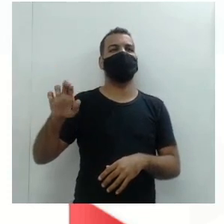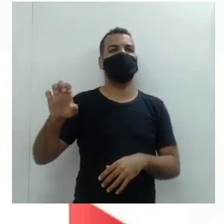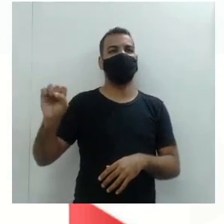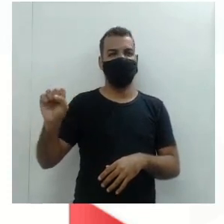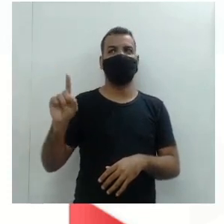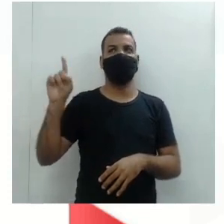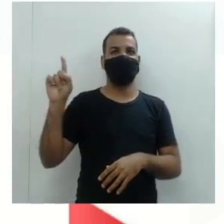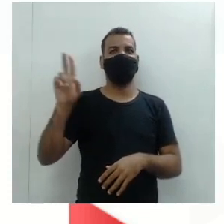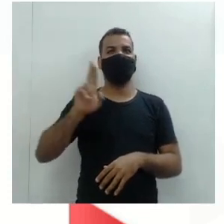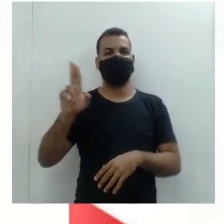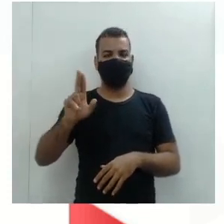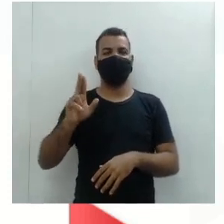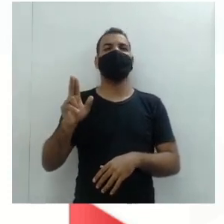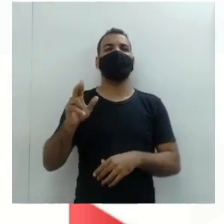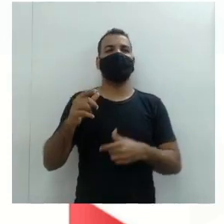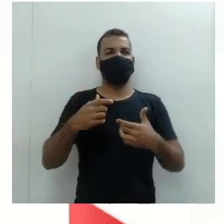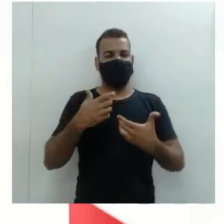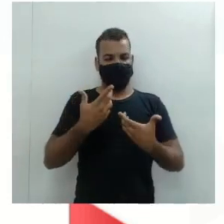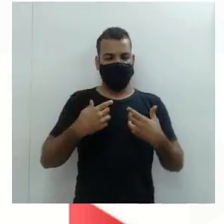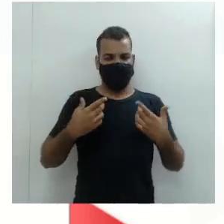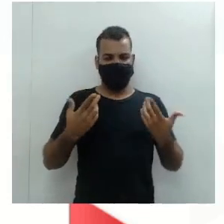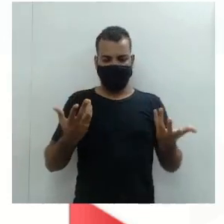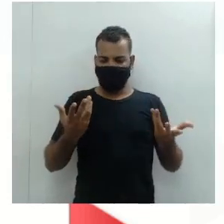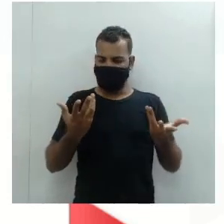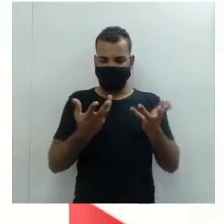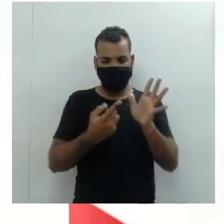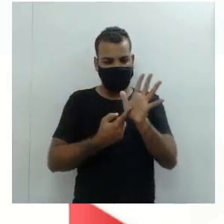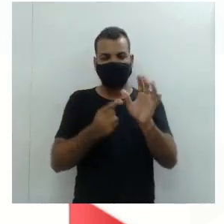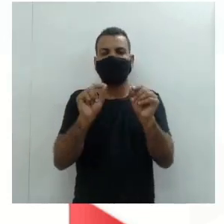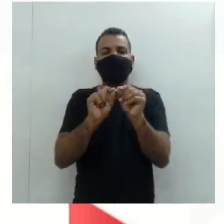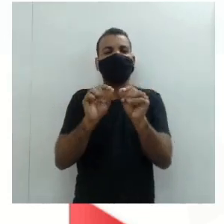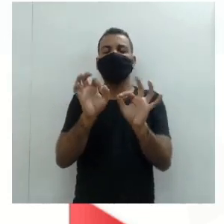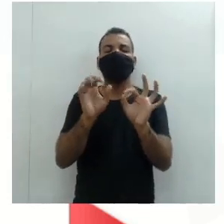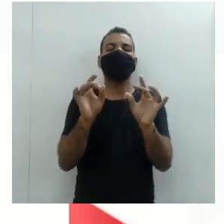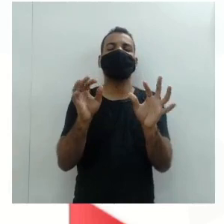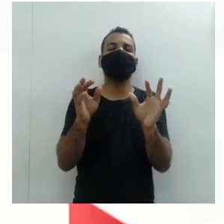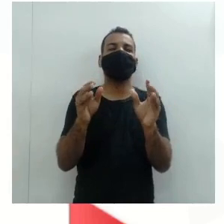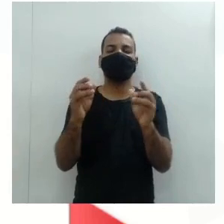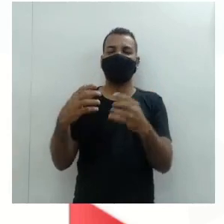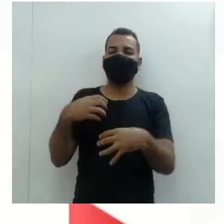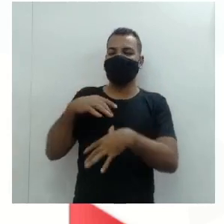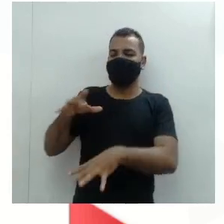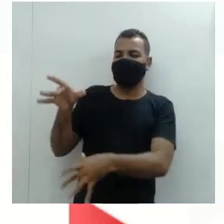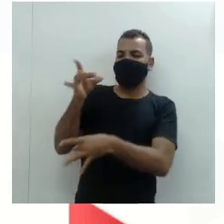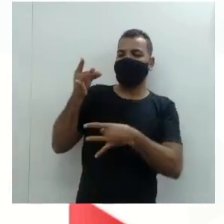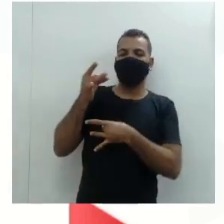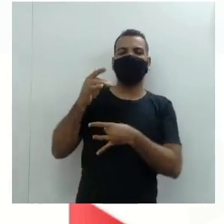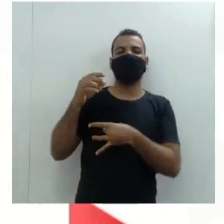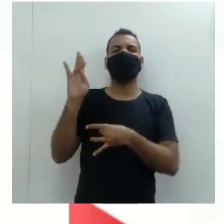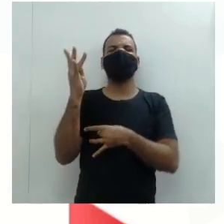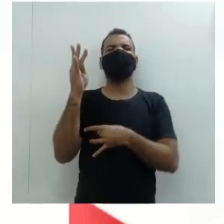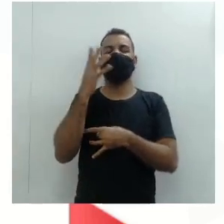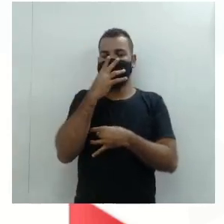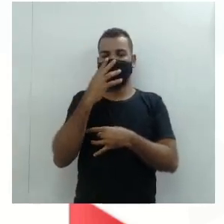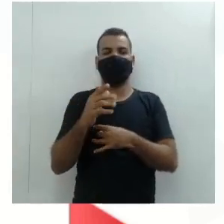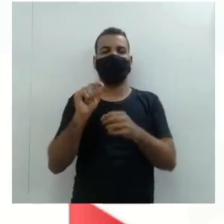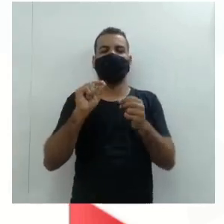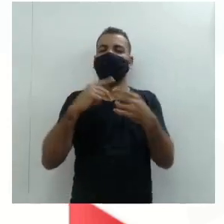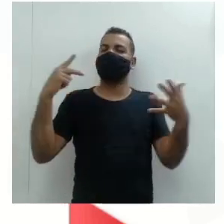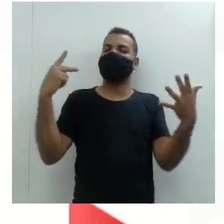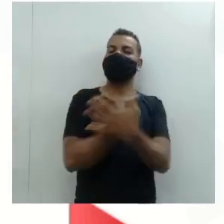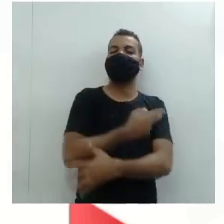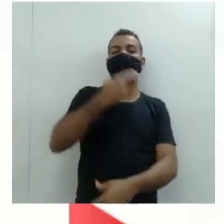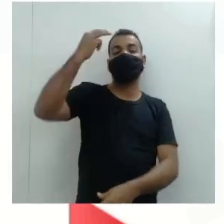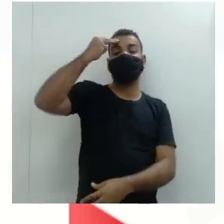Rodrigues, investido de noiva, fez o que se poderia chamar de uma tragédia da memória. Daquela zona